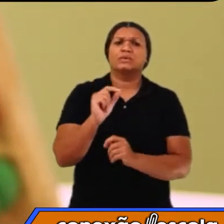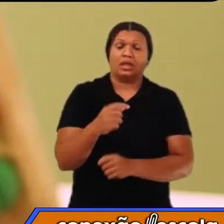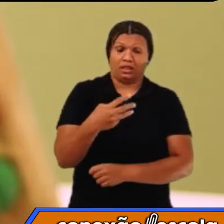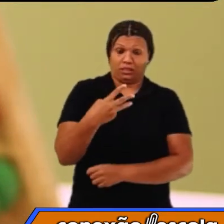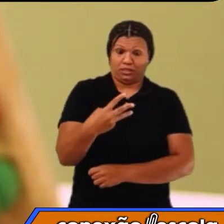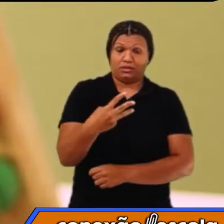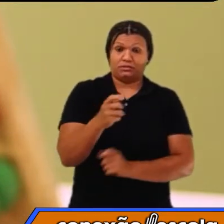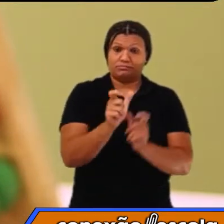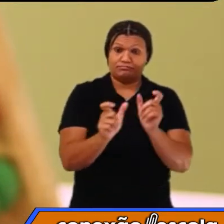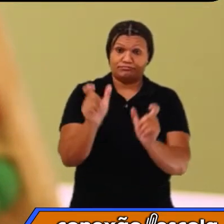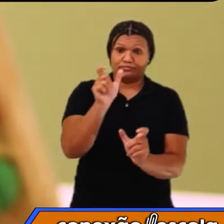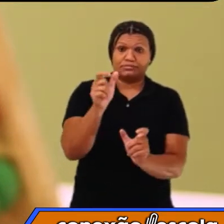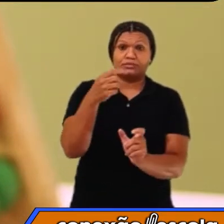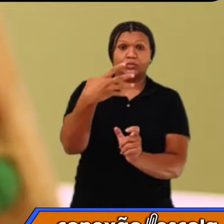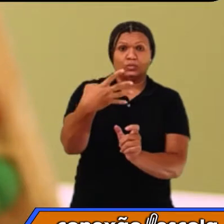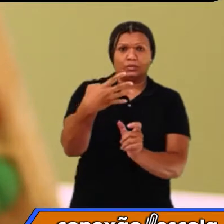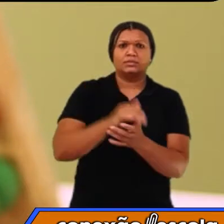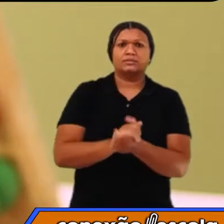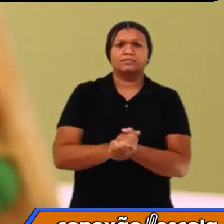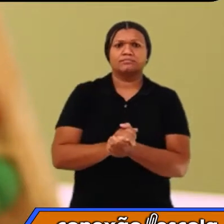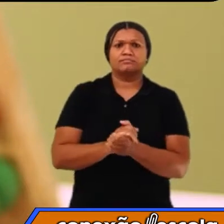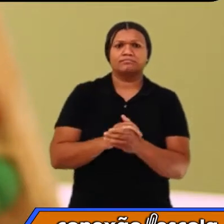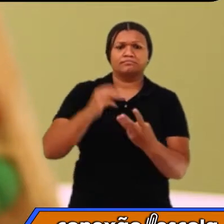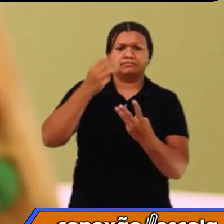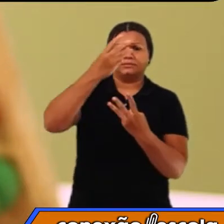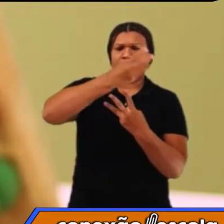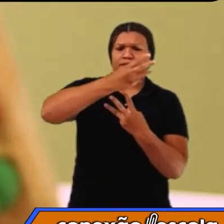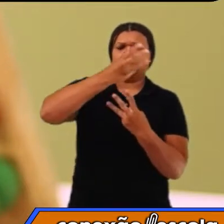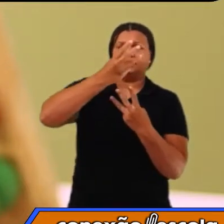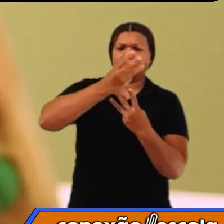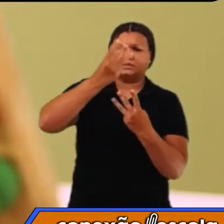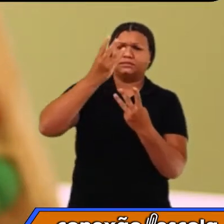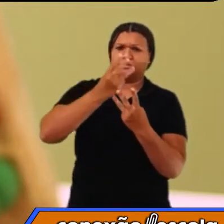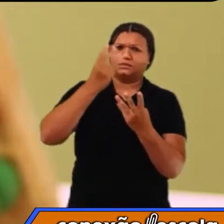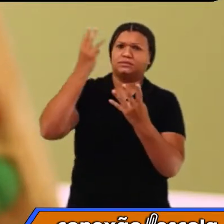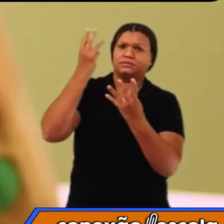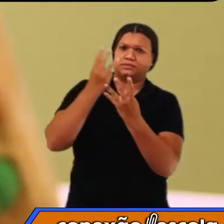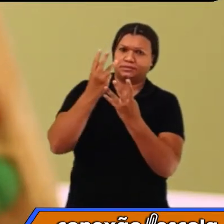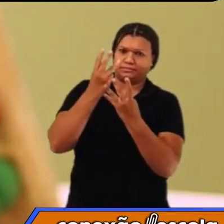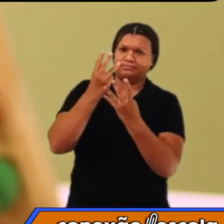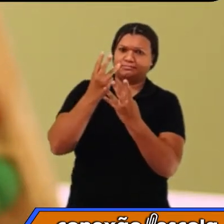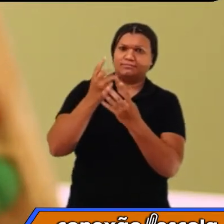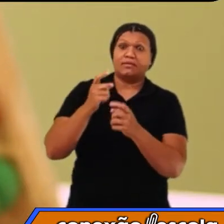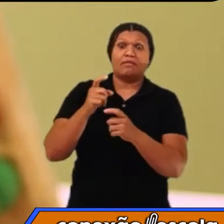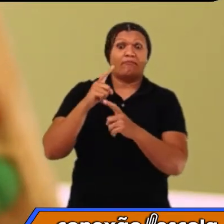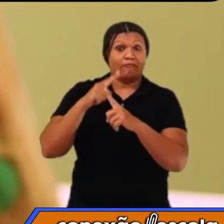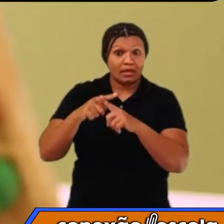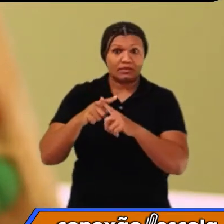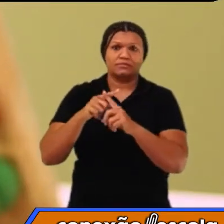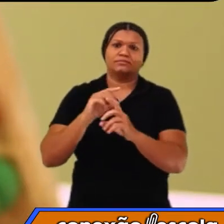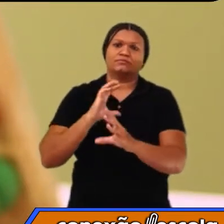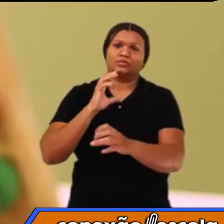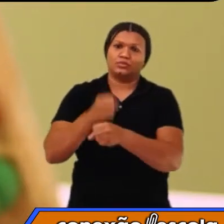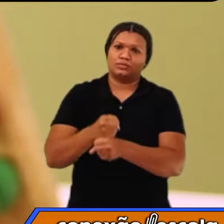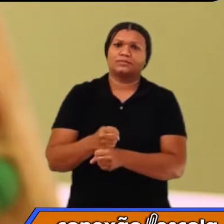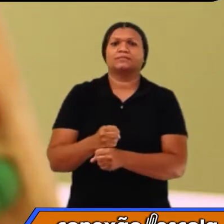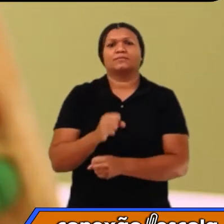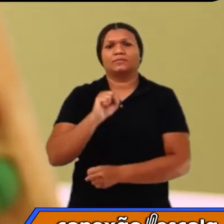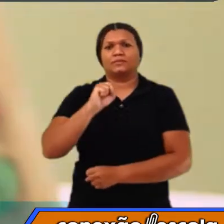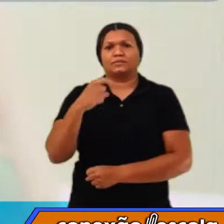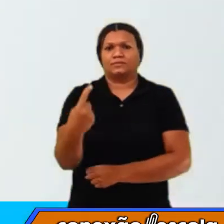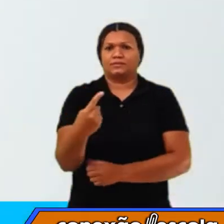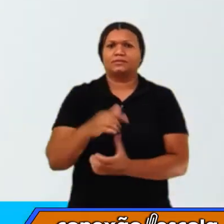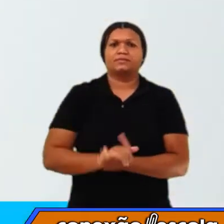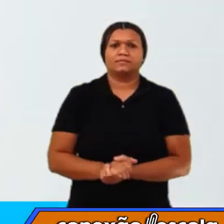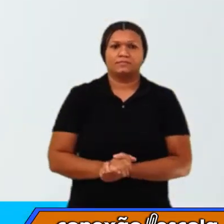elevado a quarta é 3 X3 X3 X3 que dá 81 agora 3 elevado a menos